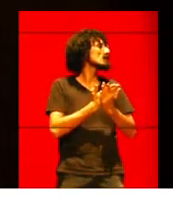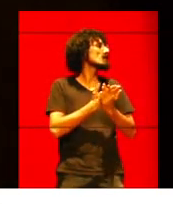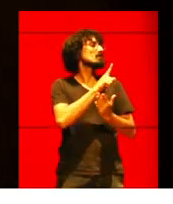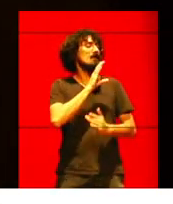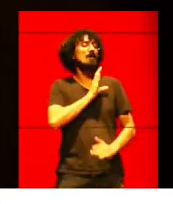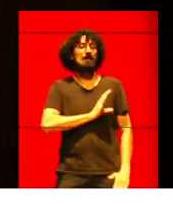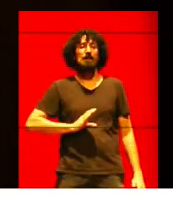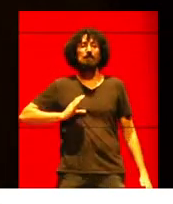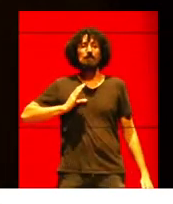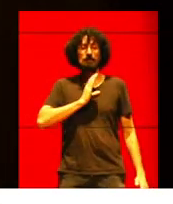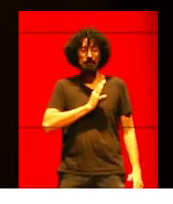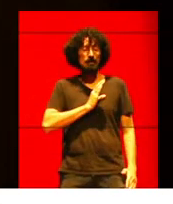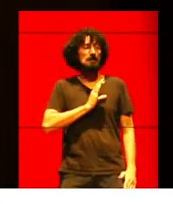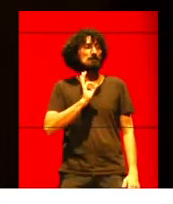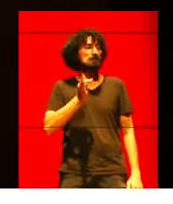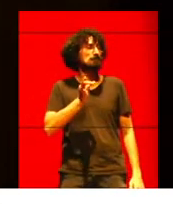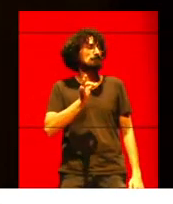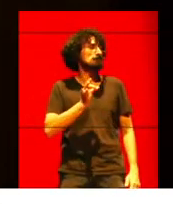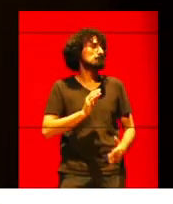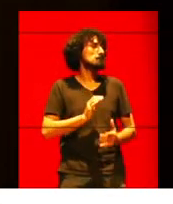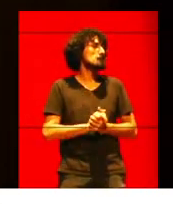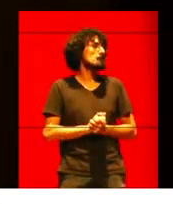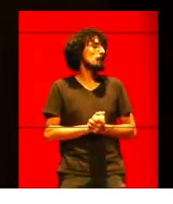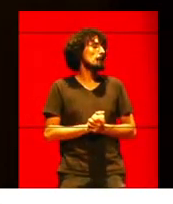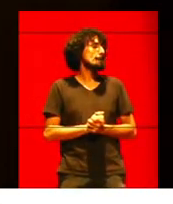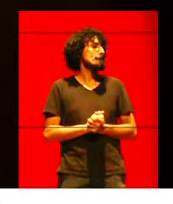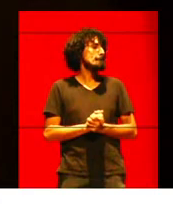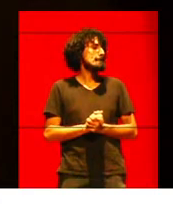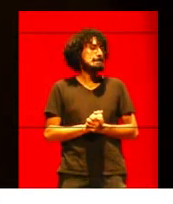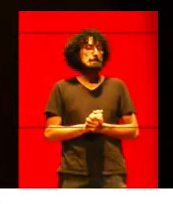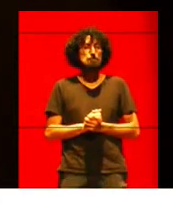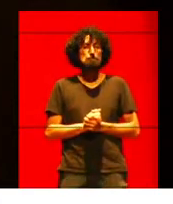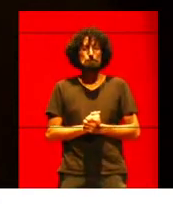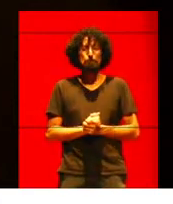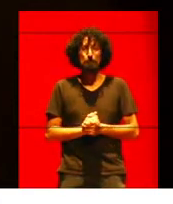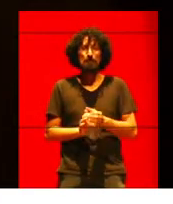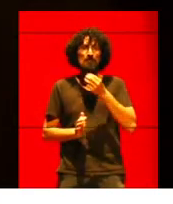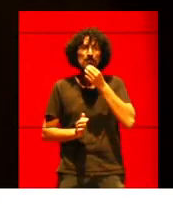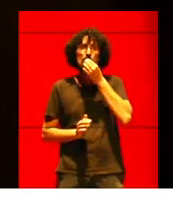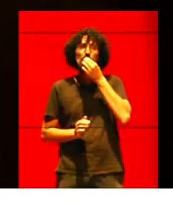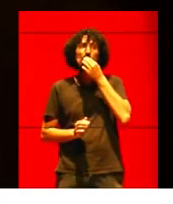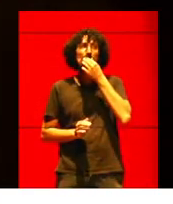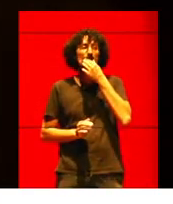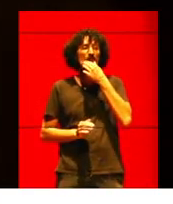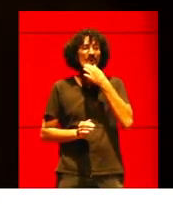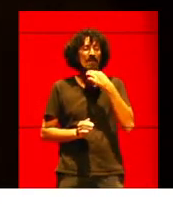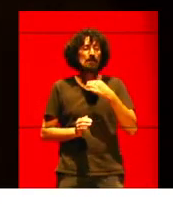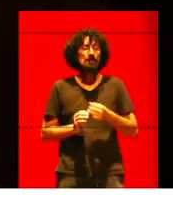Carmela, né? Carmela.